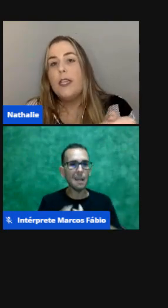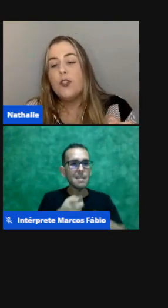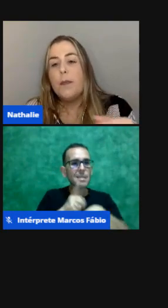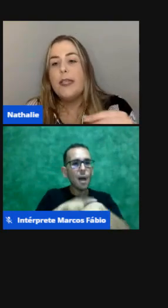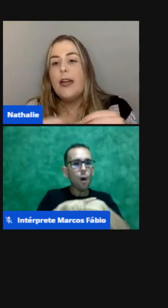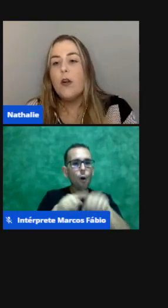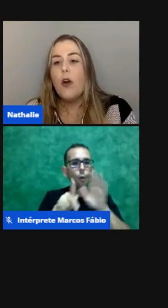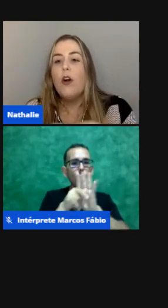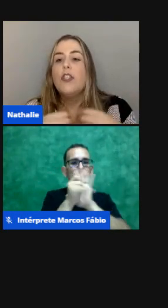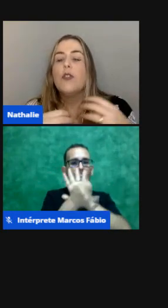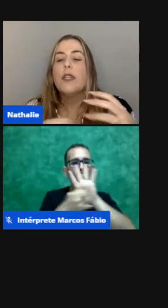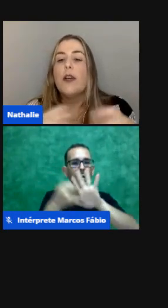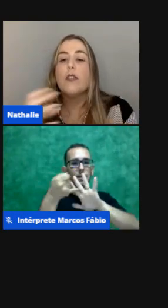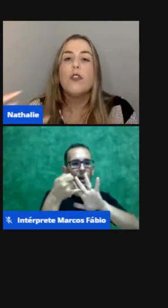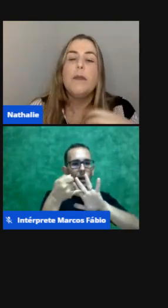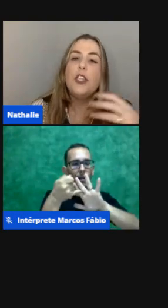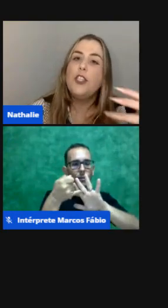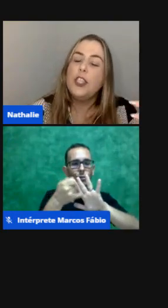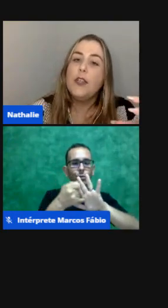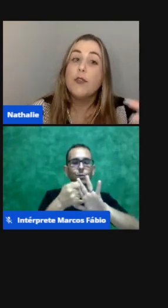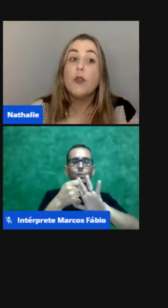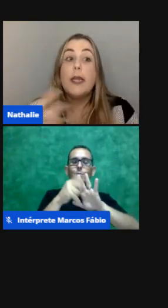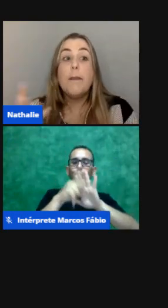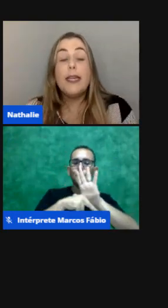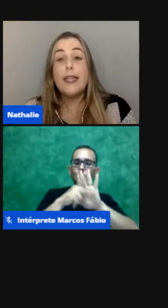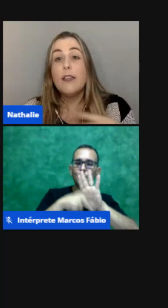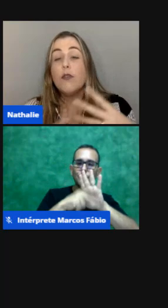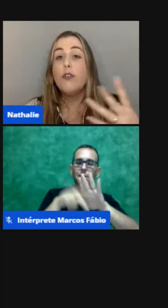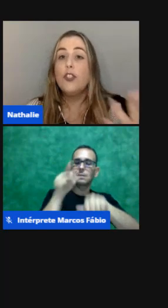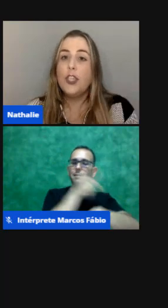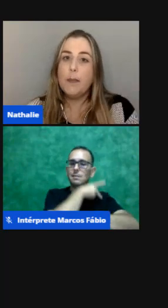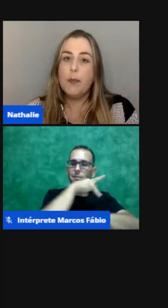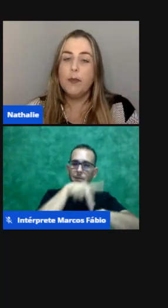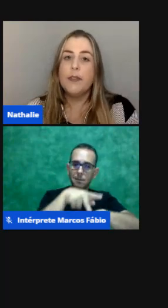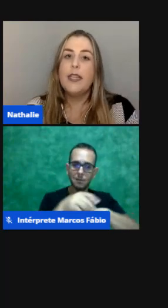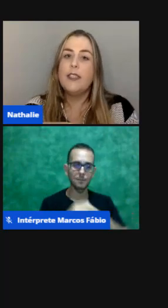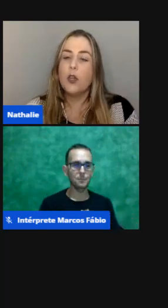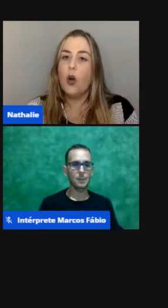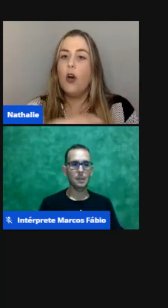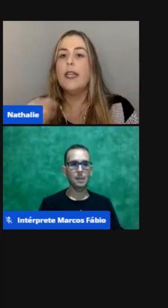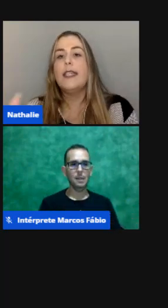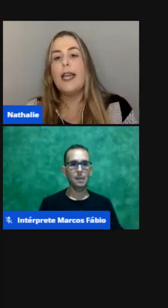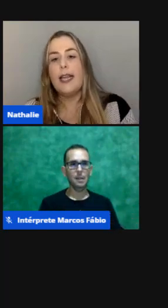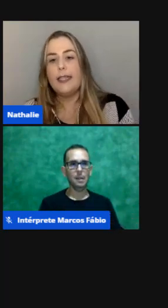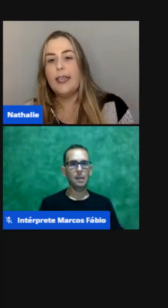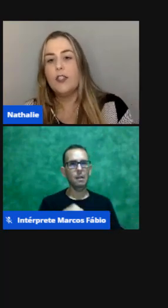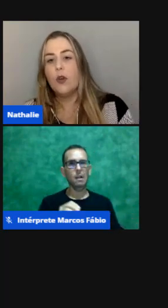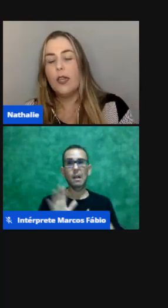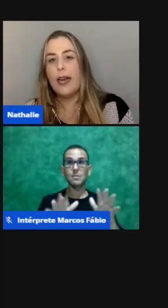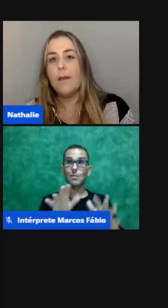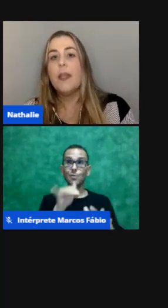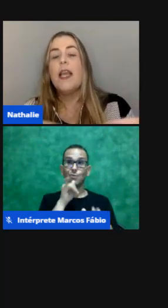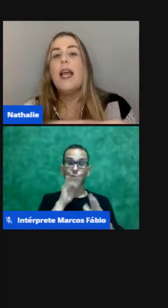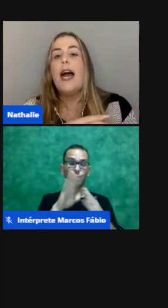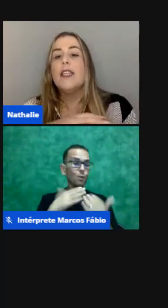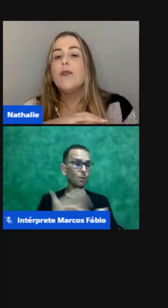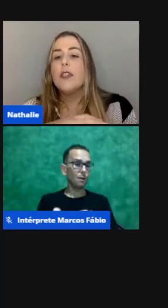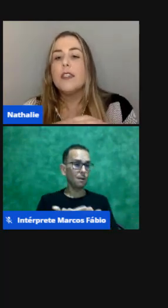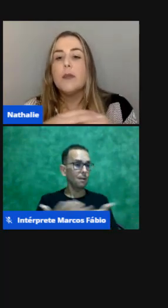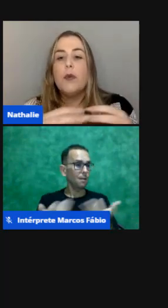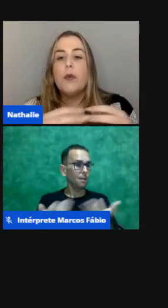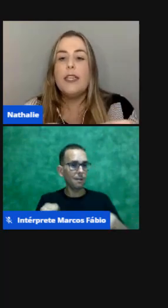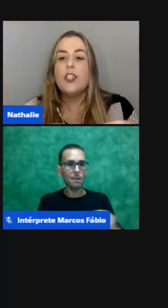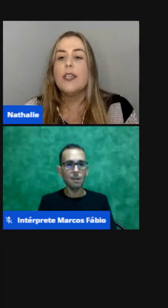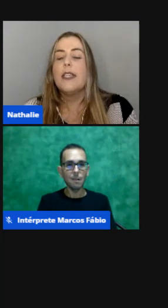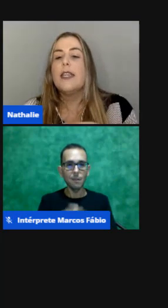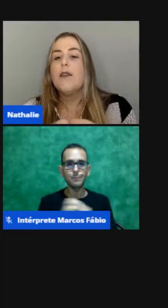projeto político-pedagógico, na hora dos objetivos, ou dependendo do tipo da escola e da realidade escolar, as